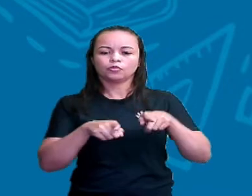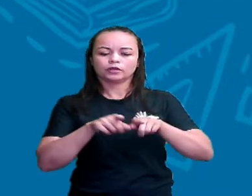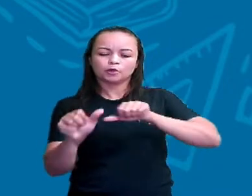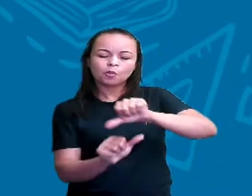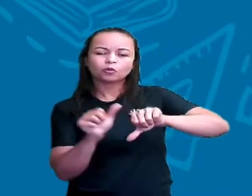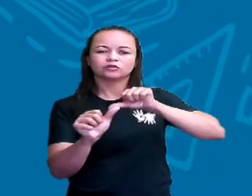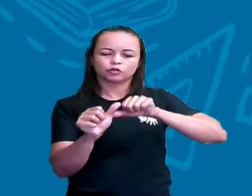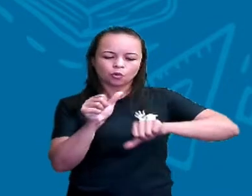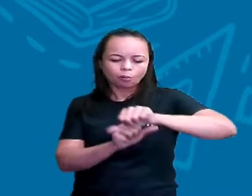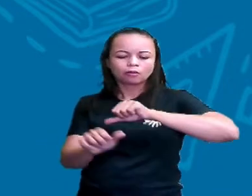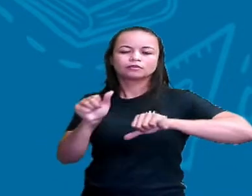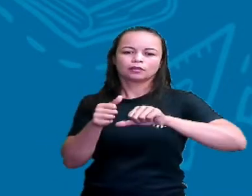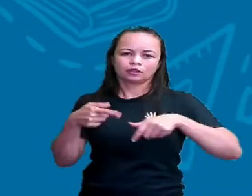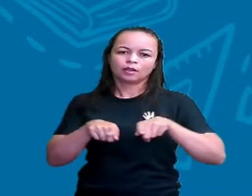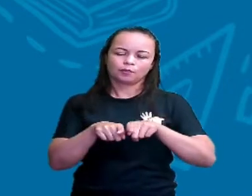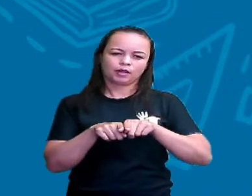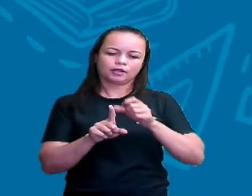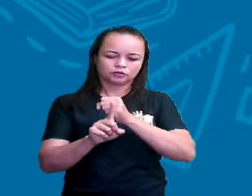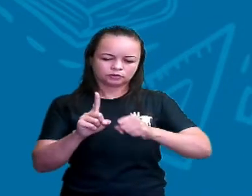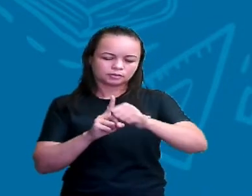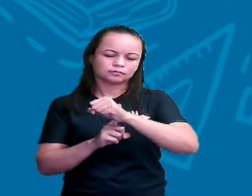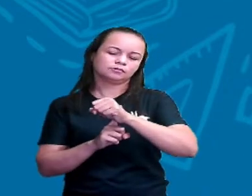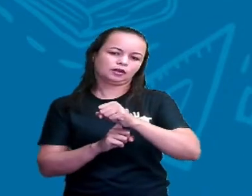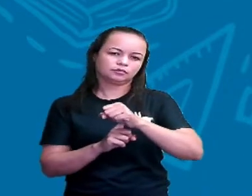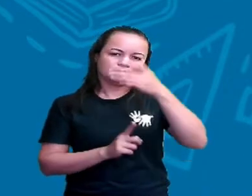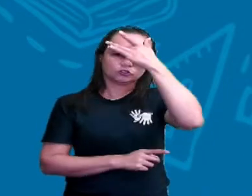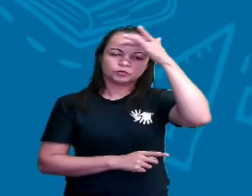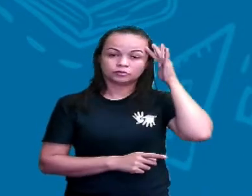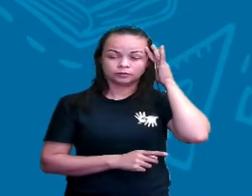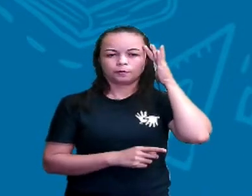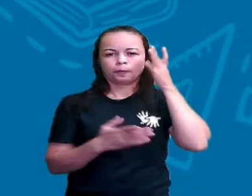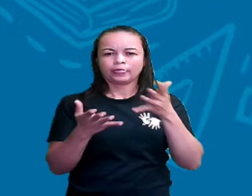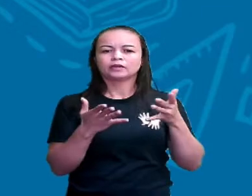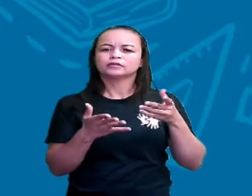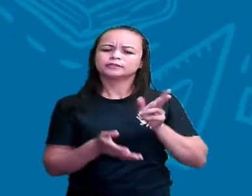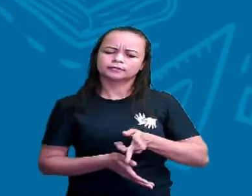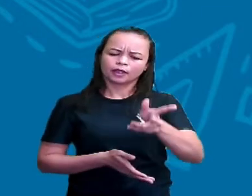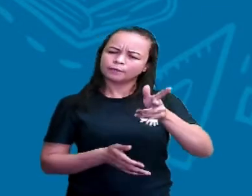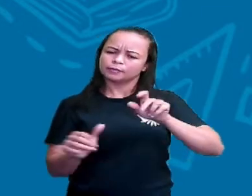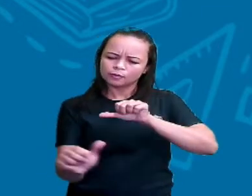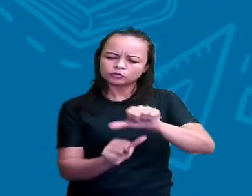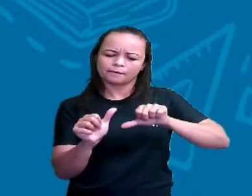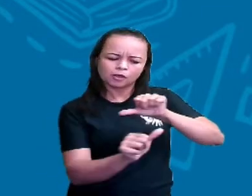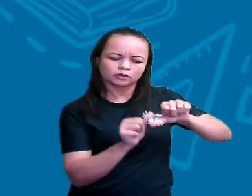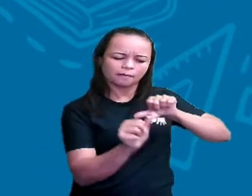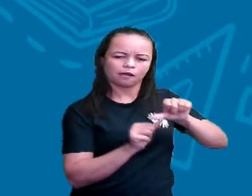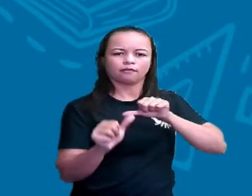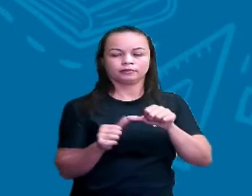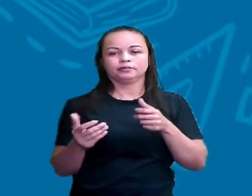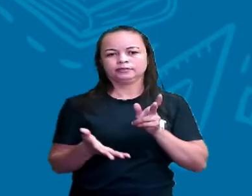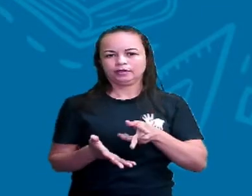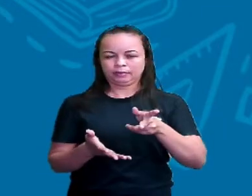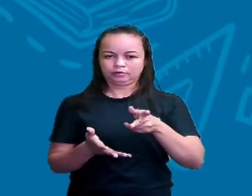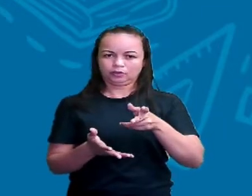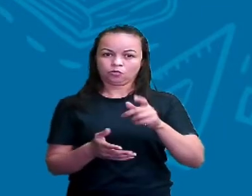gente, né, a nossa sociedade e as pessoas. Então, sempre há mudanças e permanências na história. Então, a gente vai perceber que existem